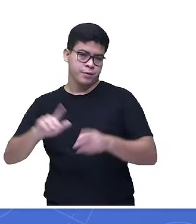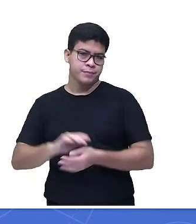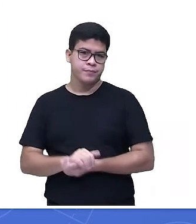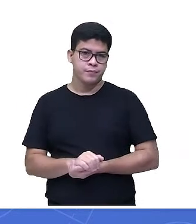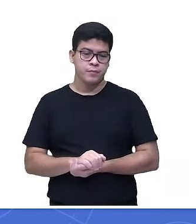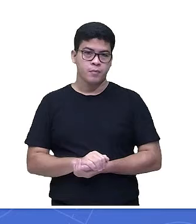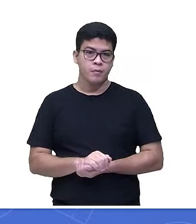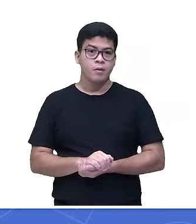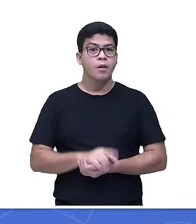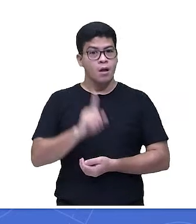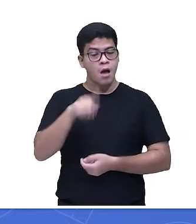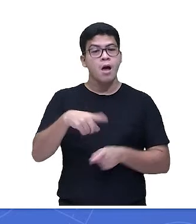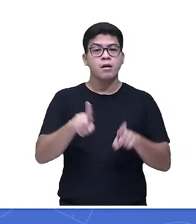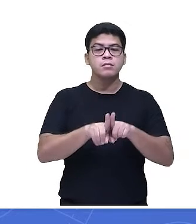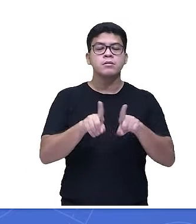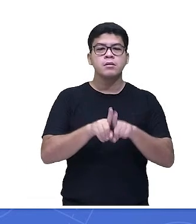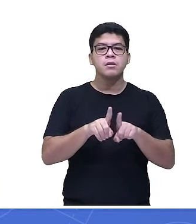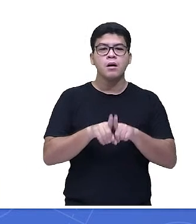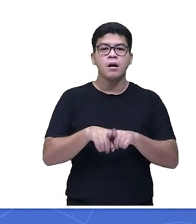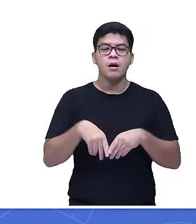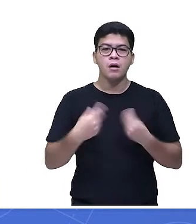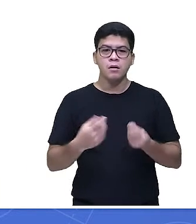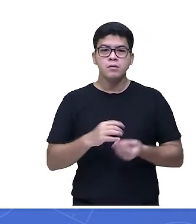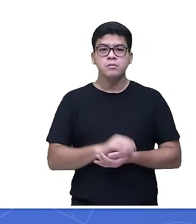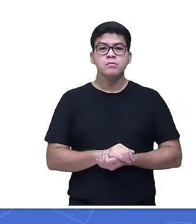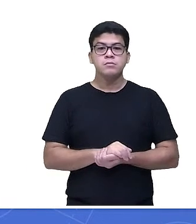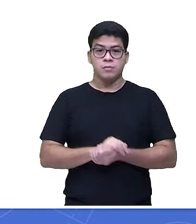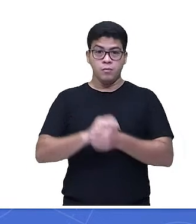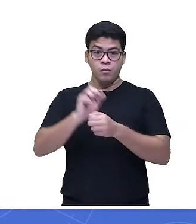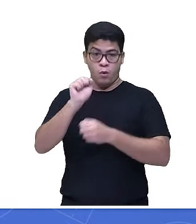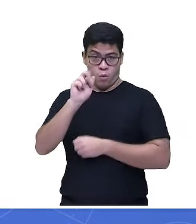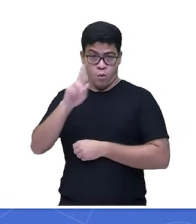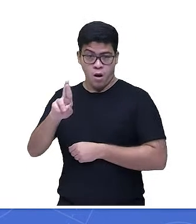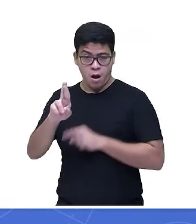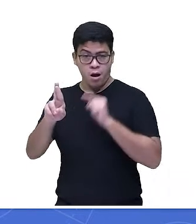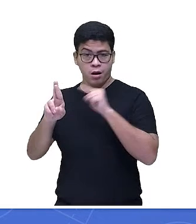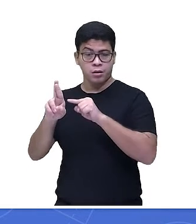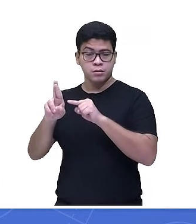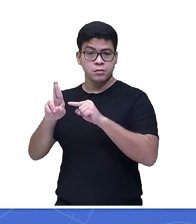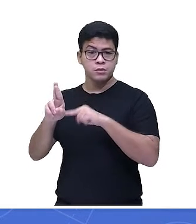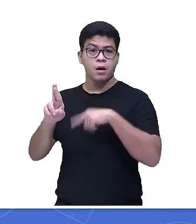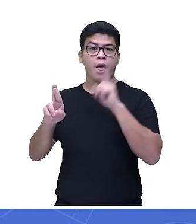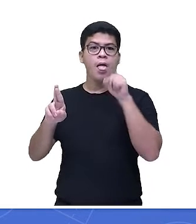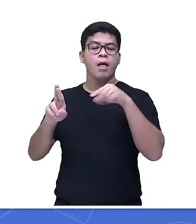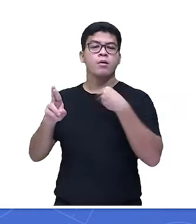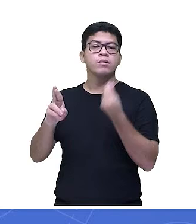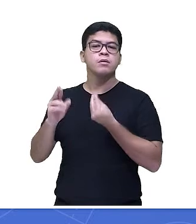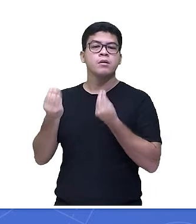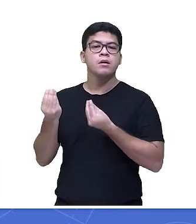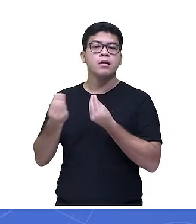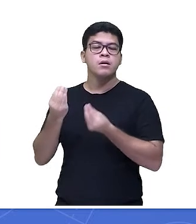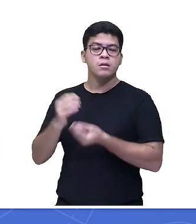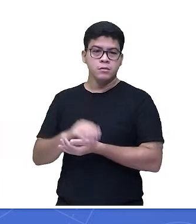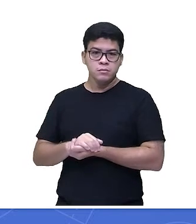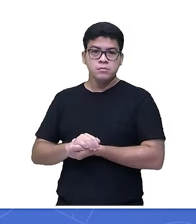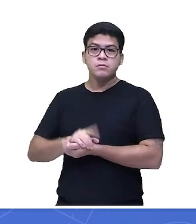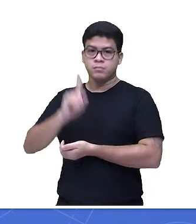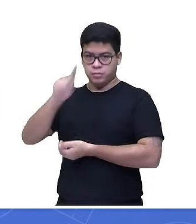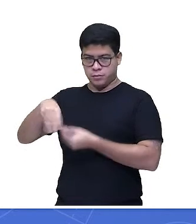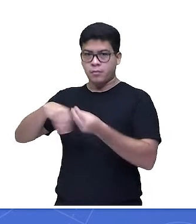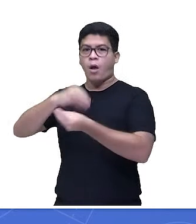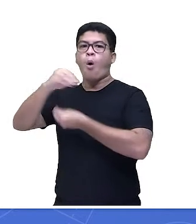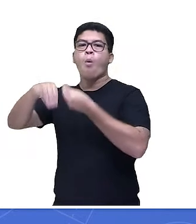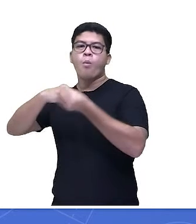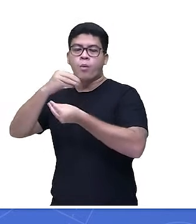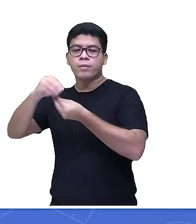Aqui é uma mistura homogênea, né? Já falei sobre essa mistura, que é o atmosférico, que ele tem